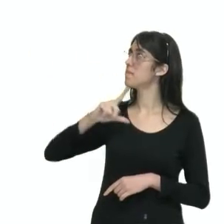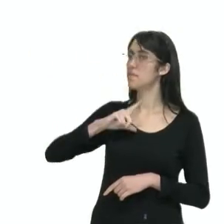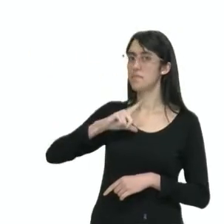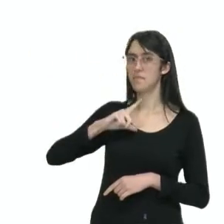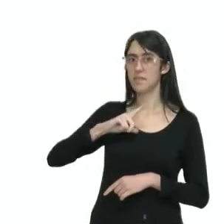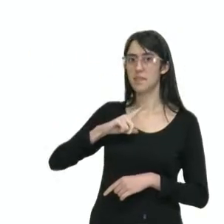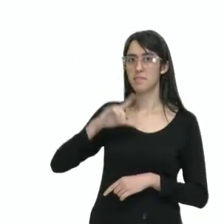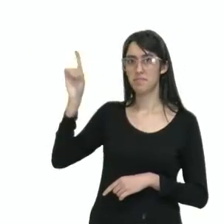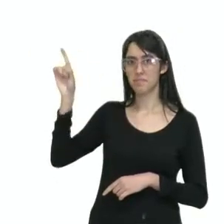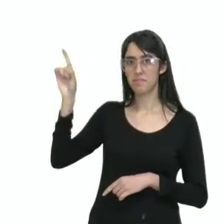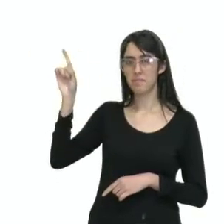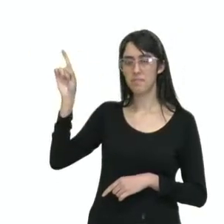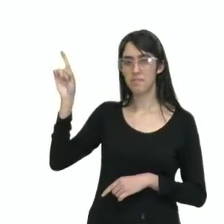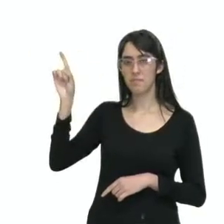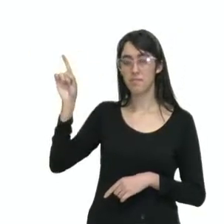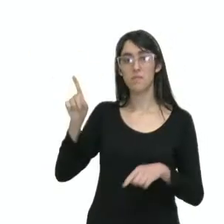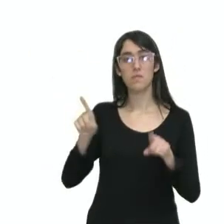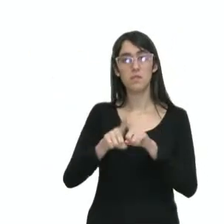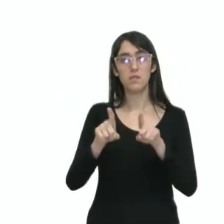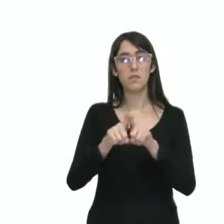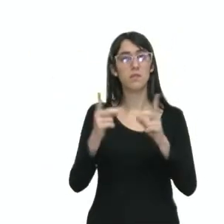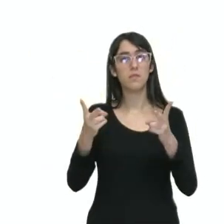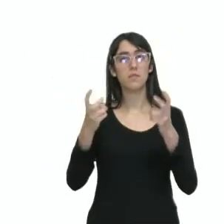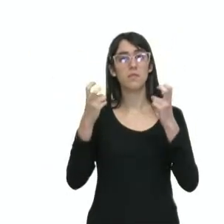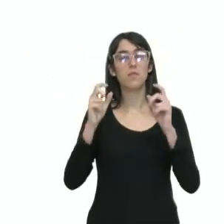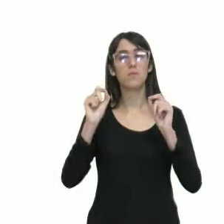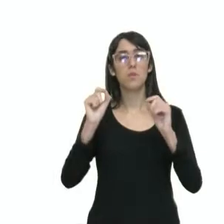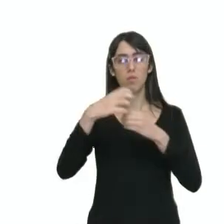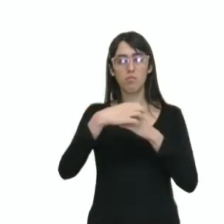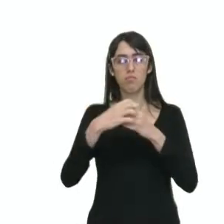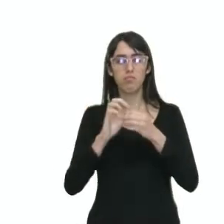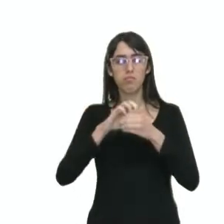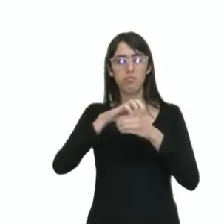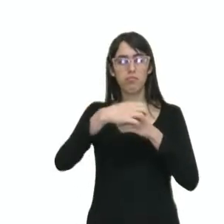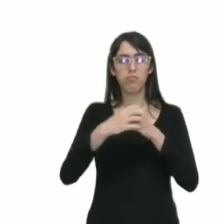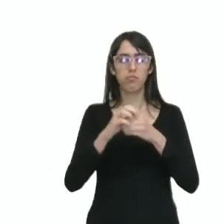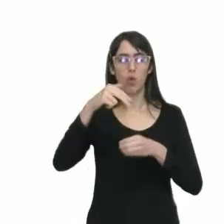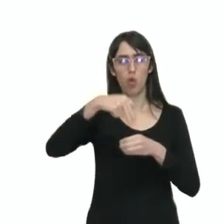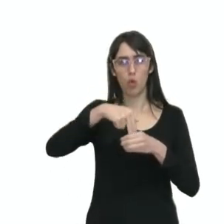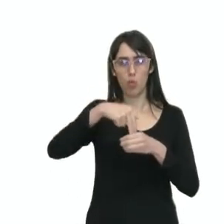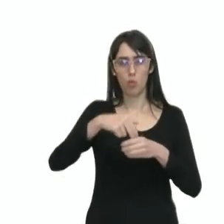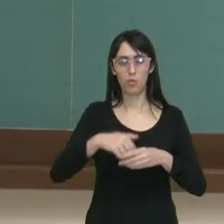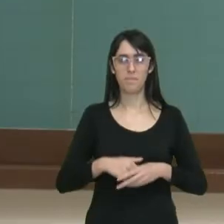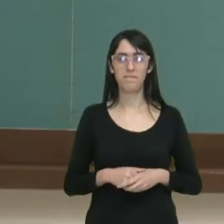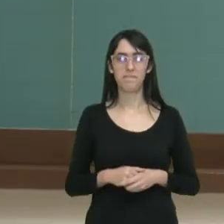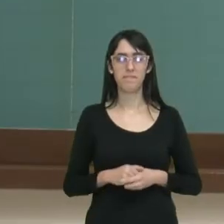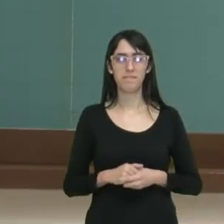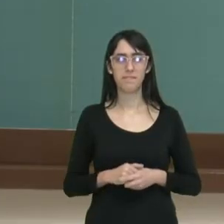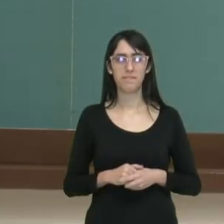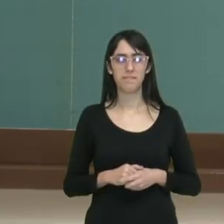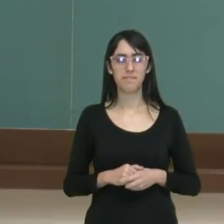e também conseguimos verificar os poros nucleares.